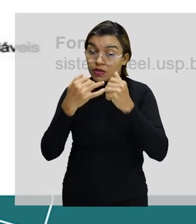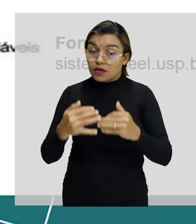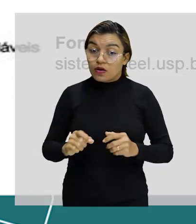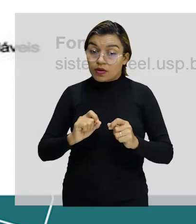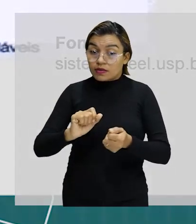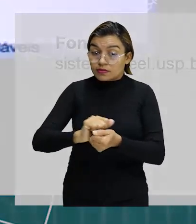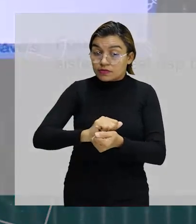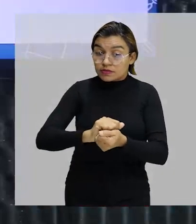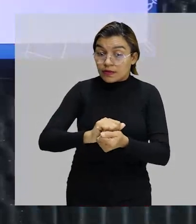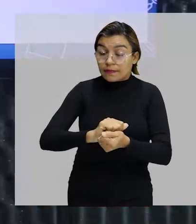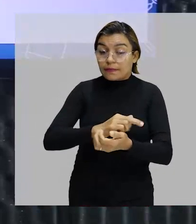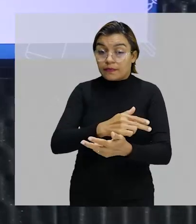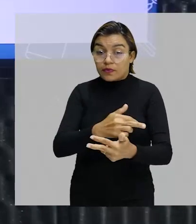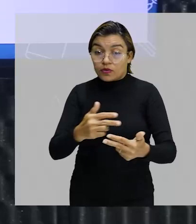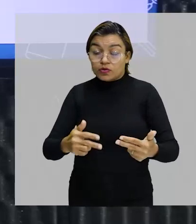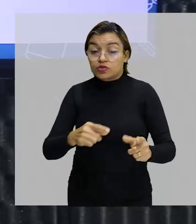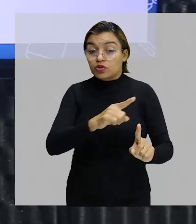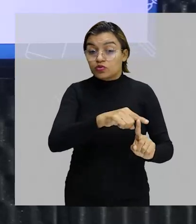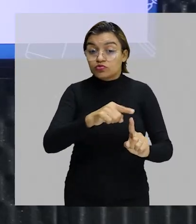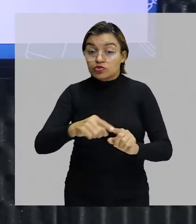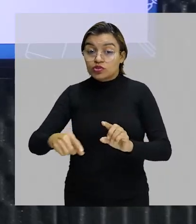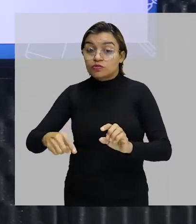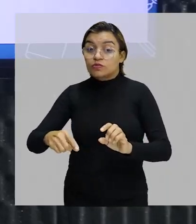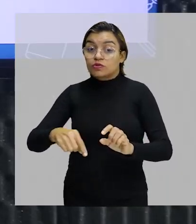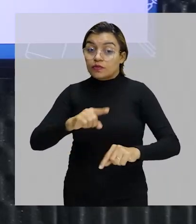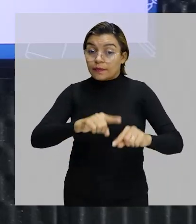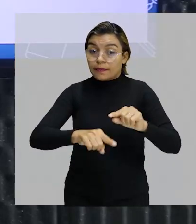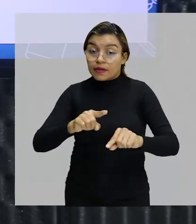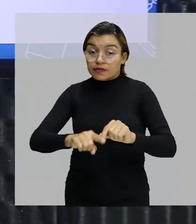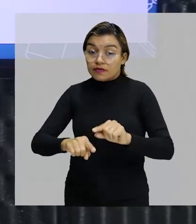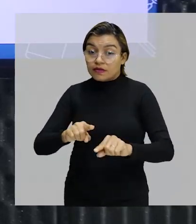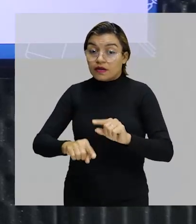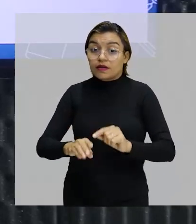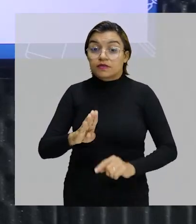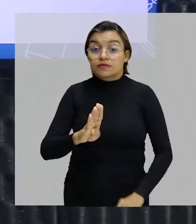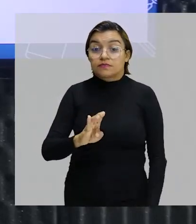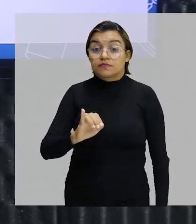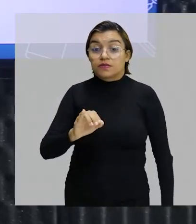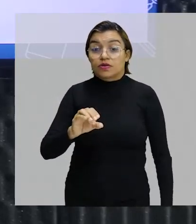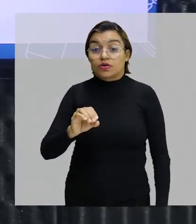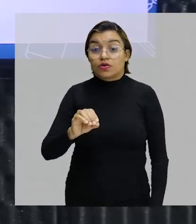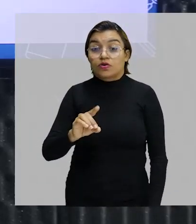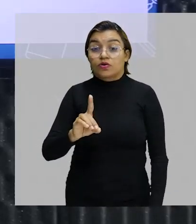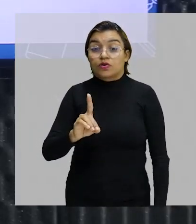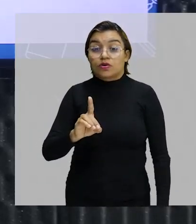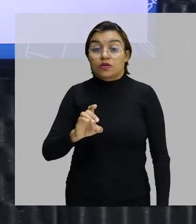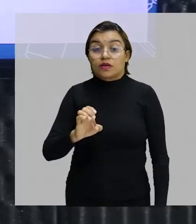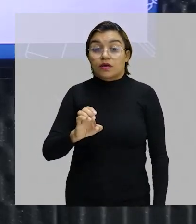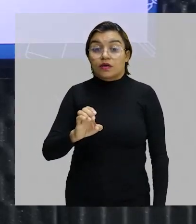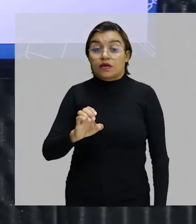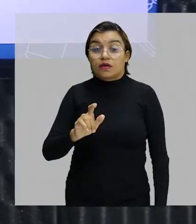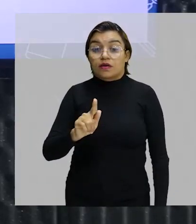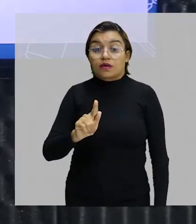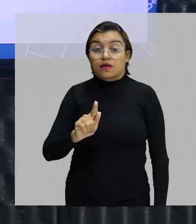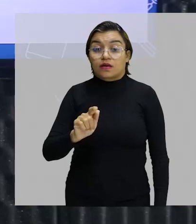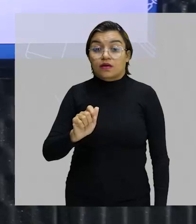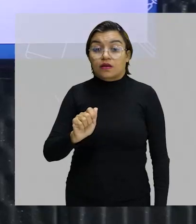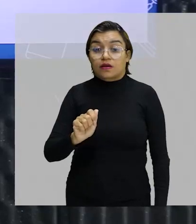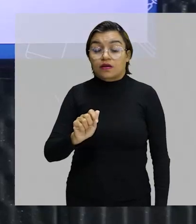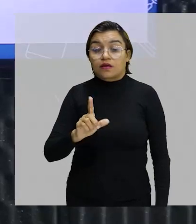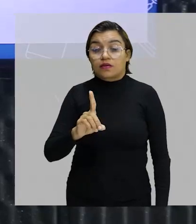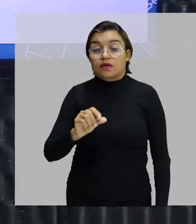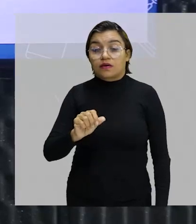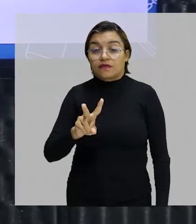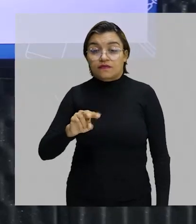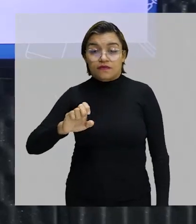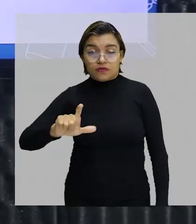sabões é um tipo de material biodegradável, ou seja, que vai sofrer a decomposição